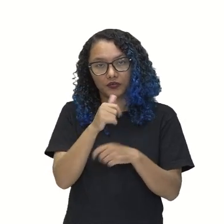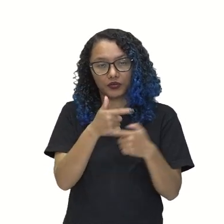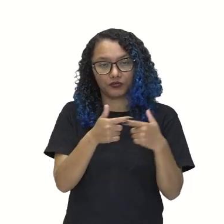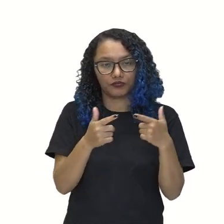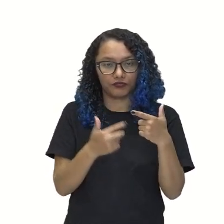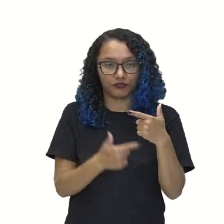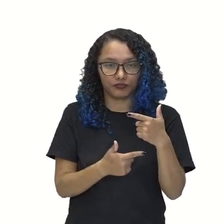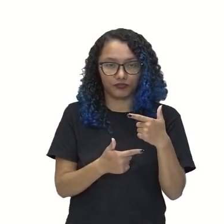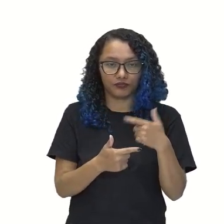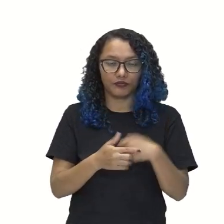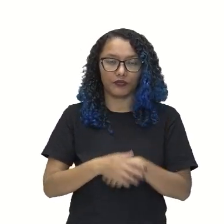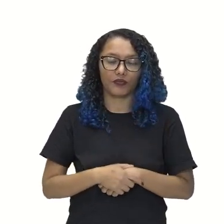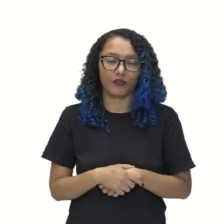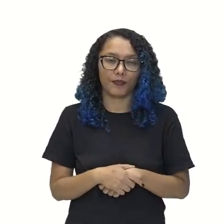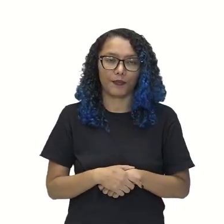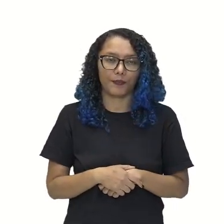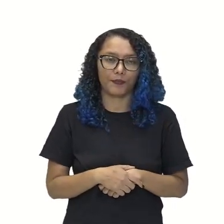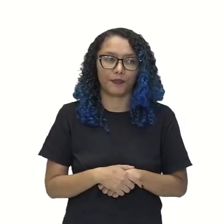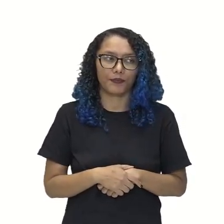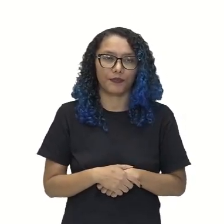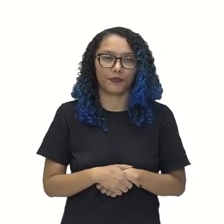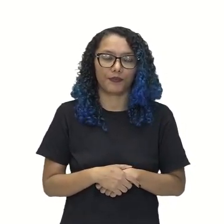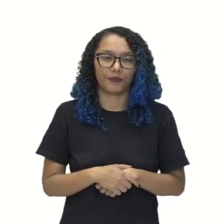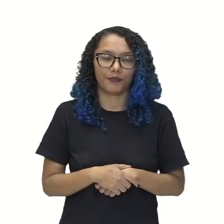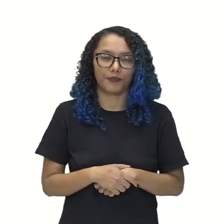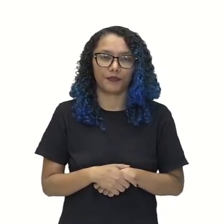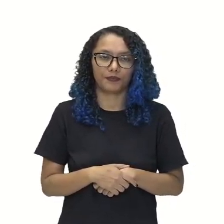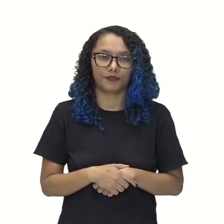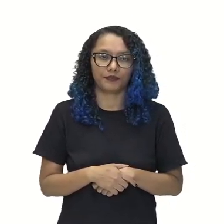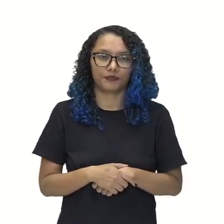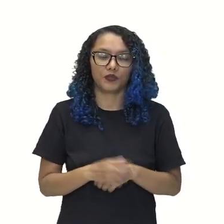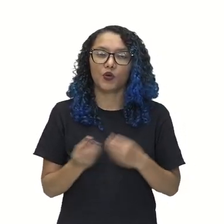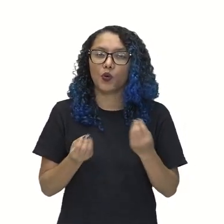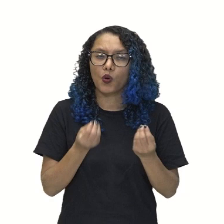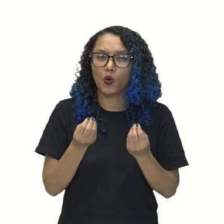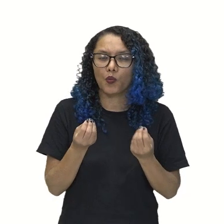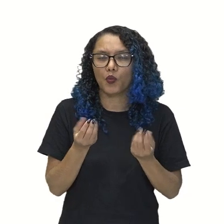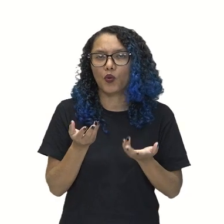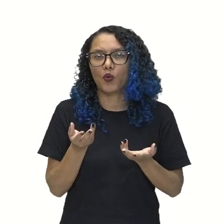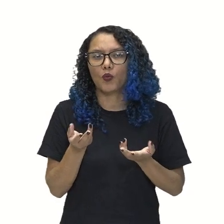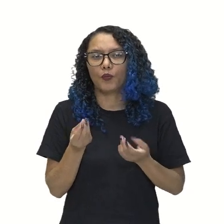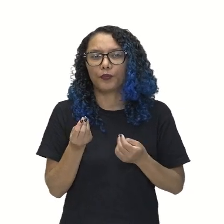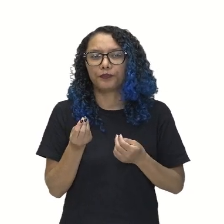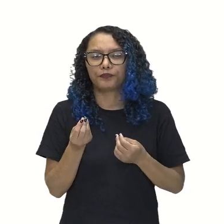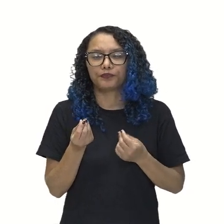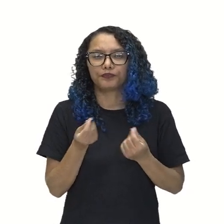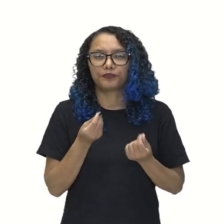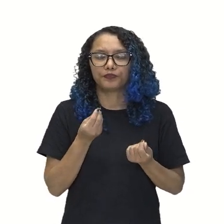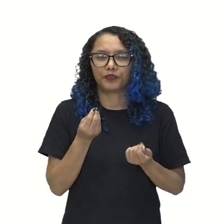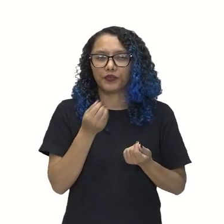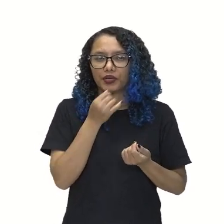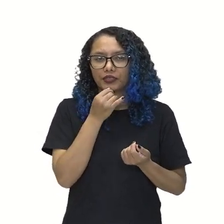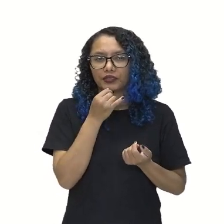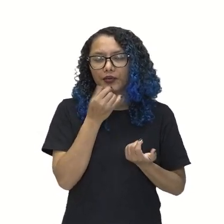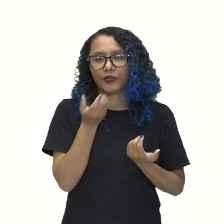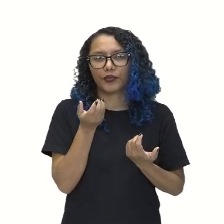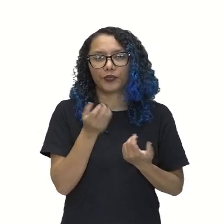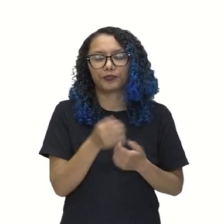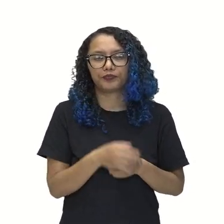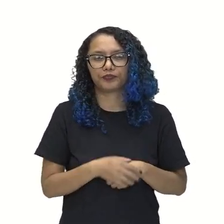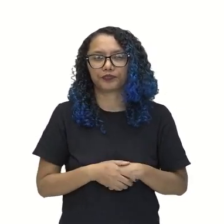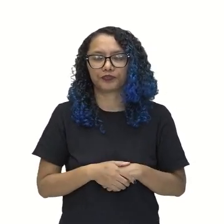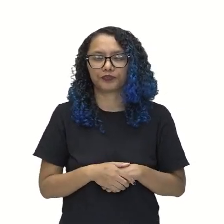é que ficaria essa situação, né, entre os ônibus e